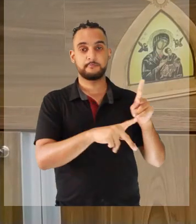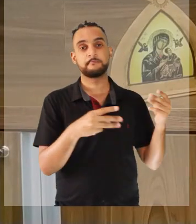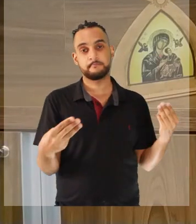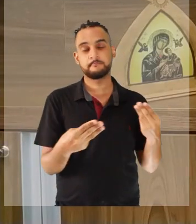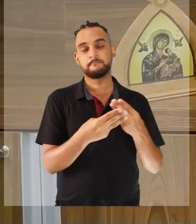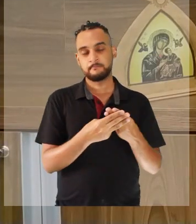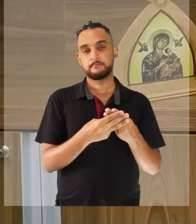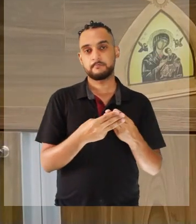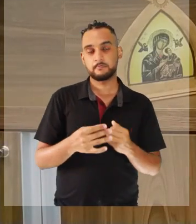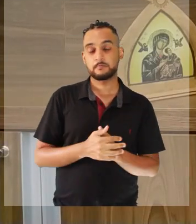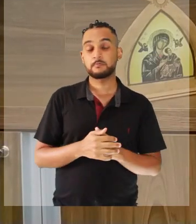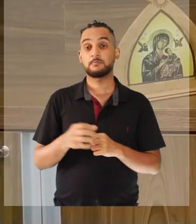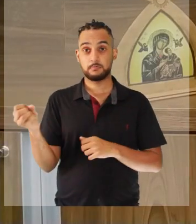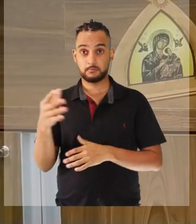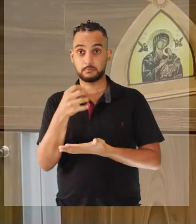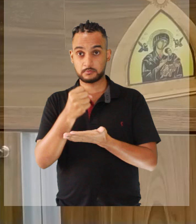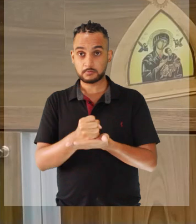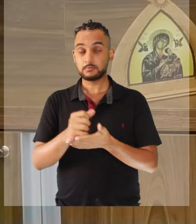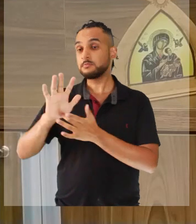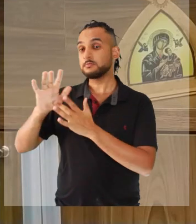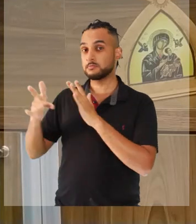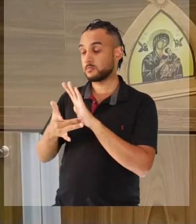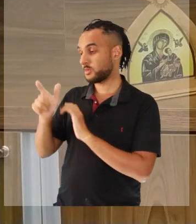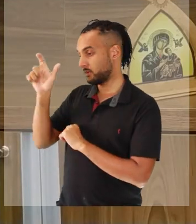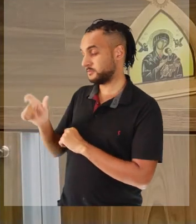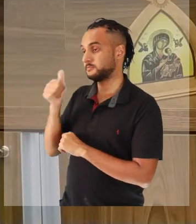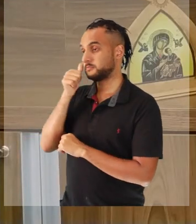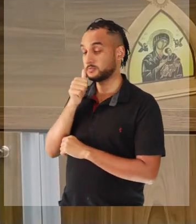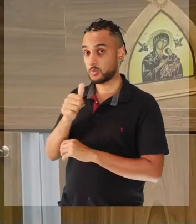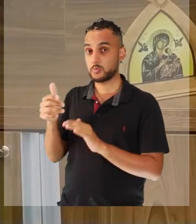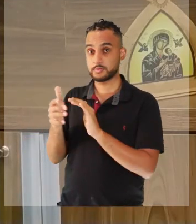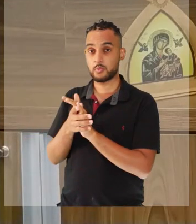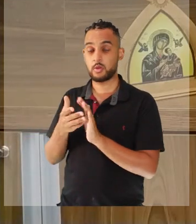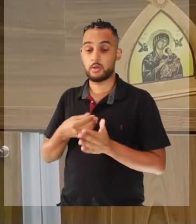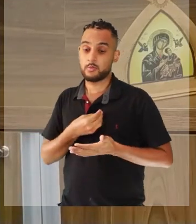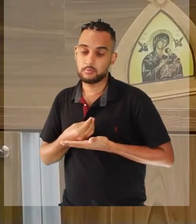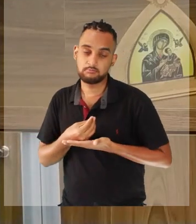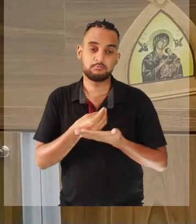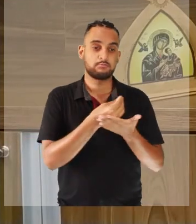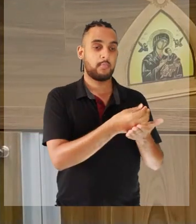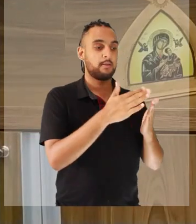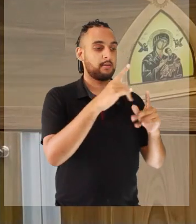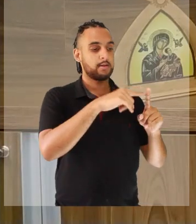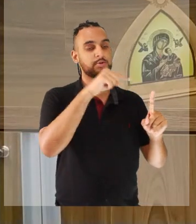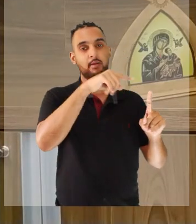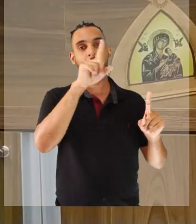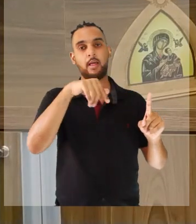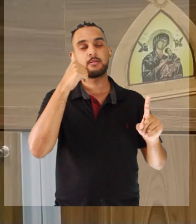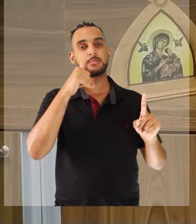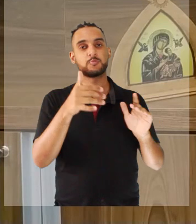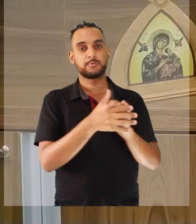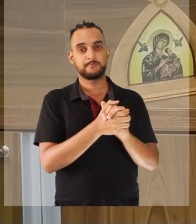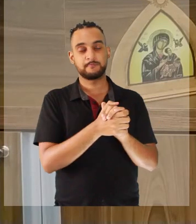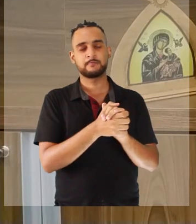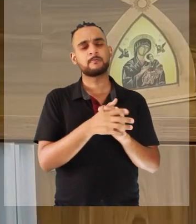esposo, e Israel. E no Novo Testamento, com Jesus, o esposo, se doando totalmente para a